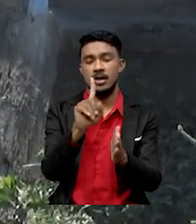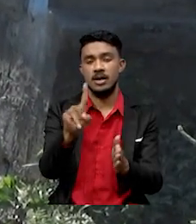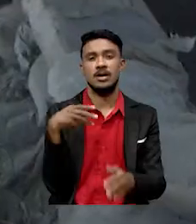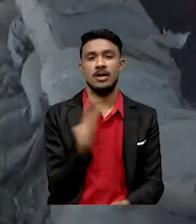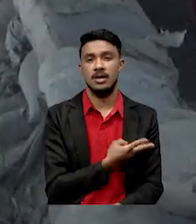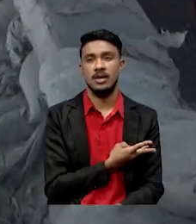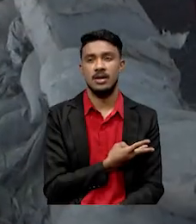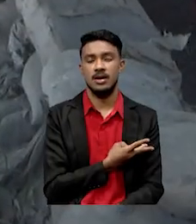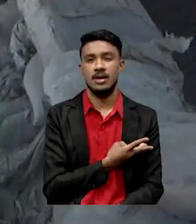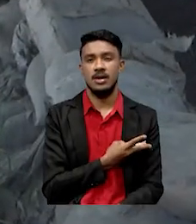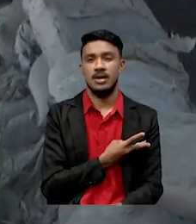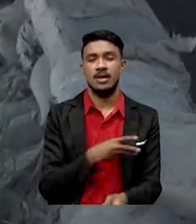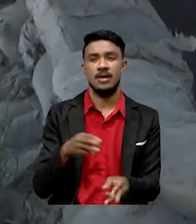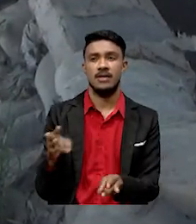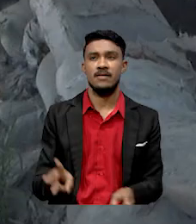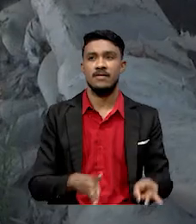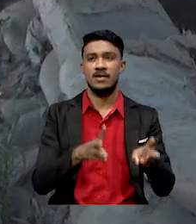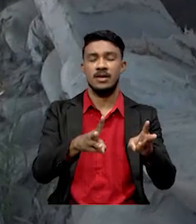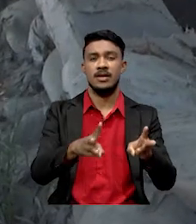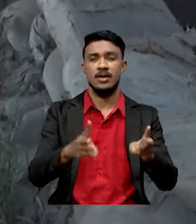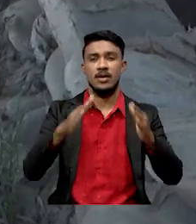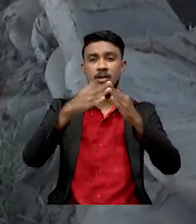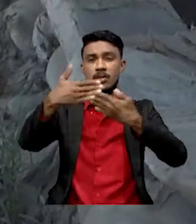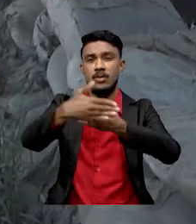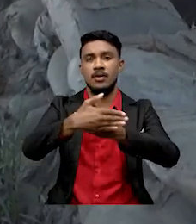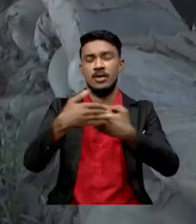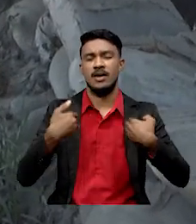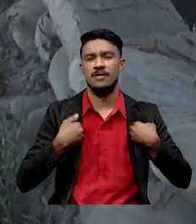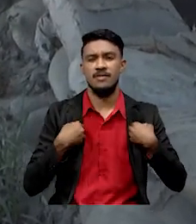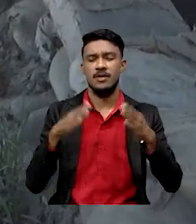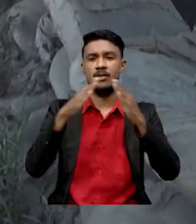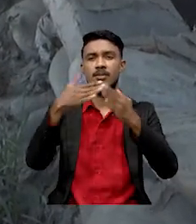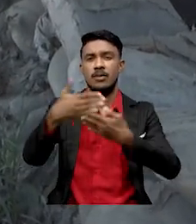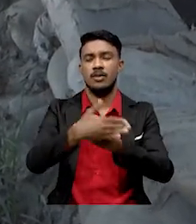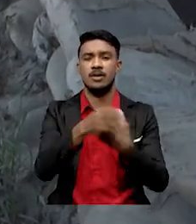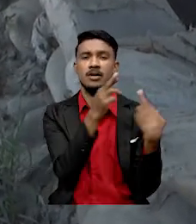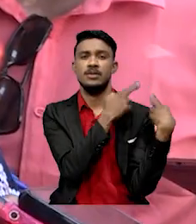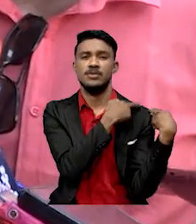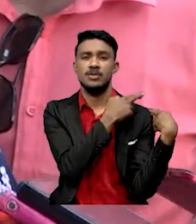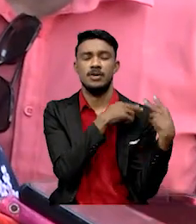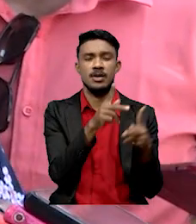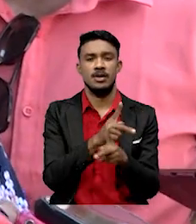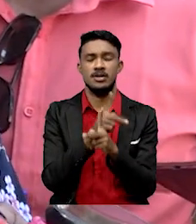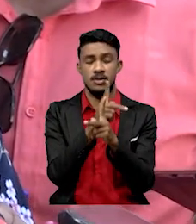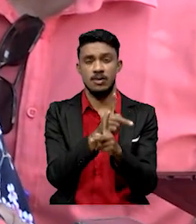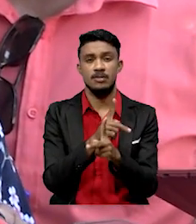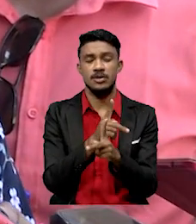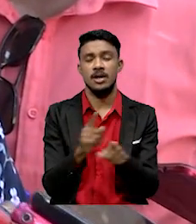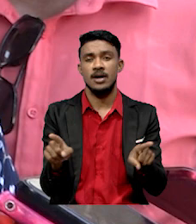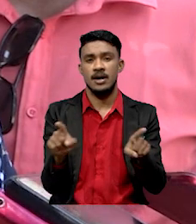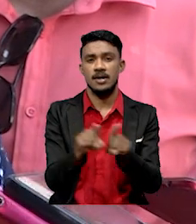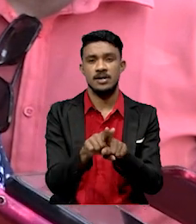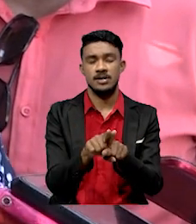itaninia drainagem, valeta, ia uma oin. Hele uma oin ne, irresponsabilidade hat asegura mos patrimonio